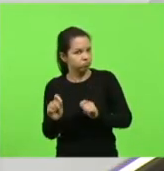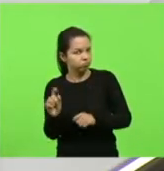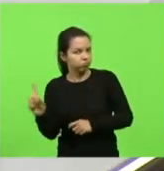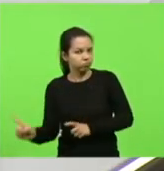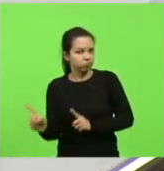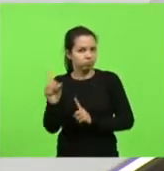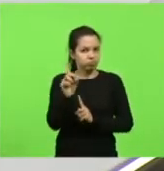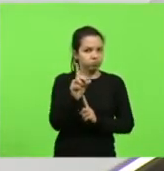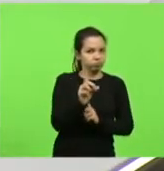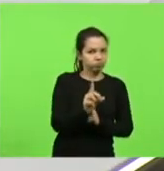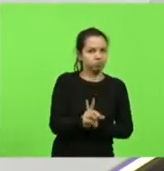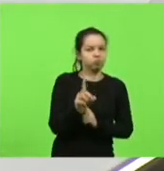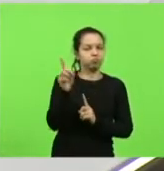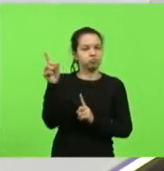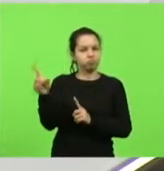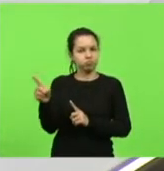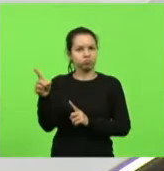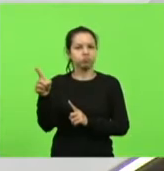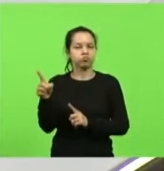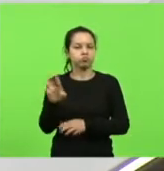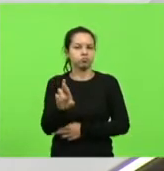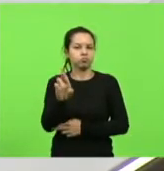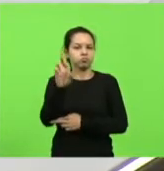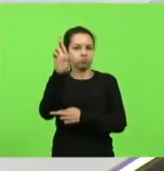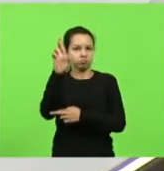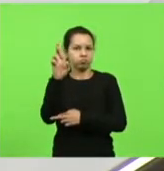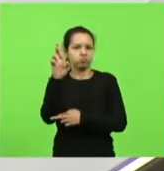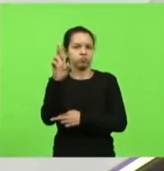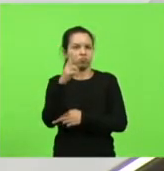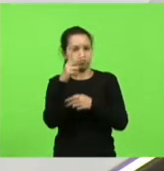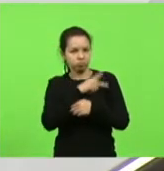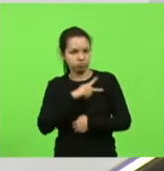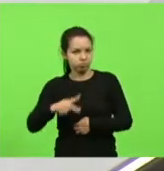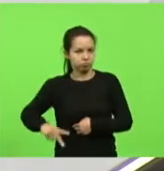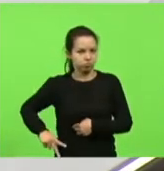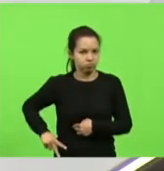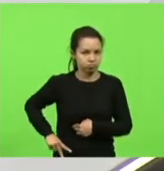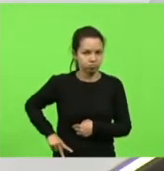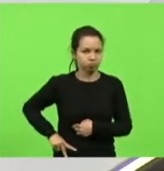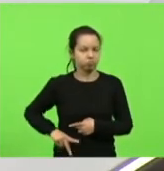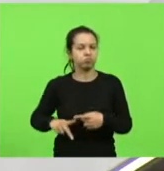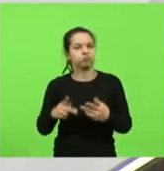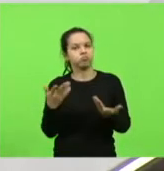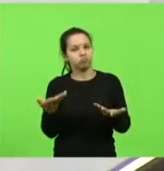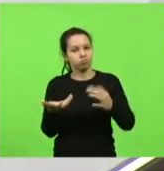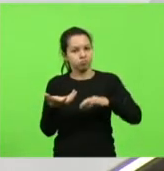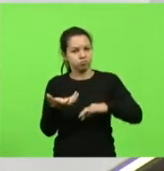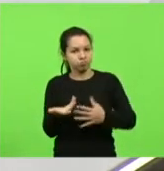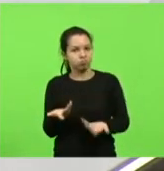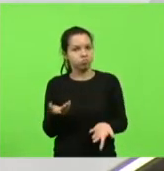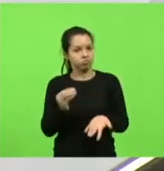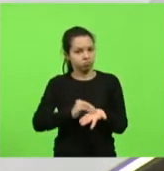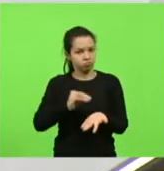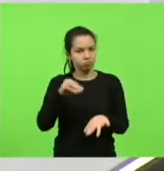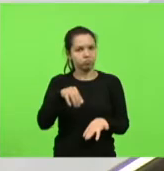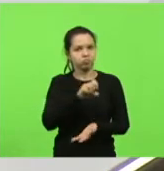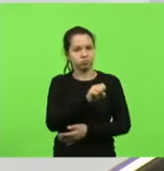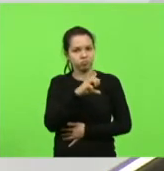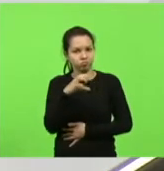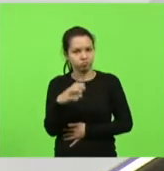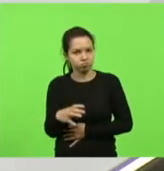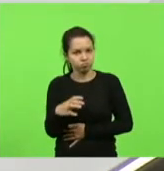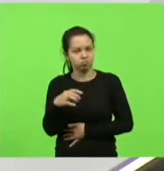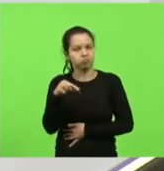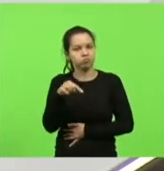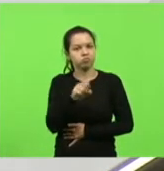no Palácio do Planalto. E é isso que está faltando um pouco para Santa Catarina. Santa Catarina sempre tem um posicionamento muito